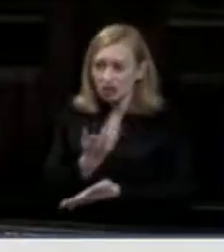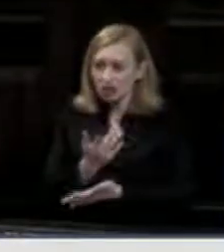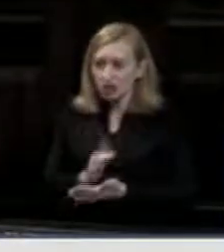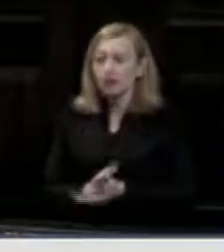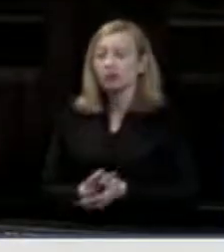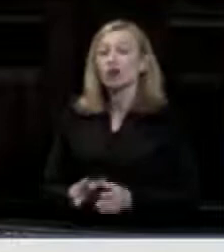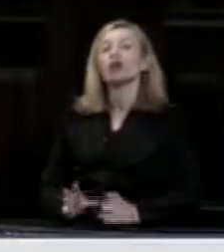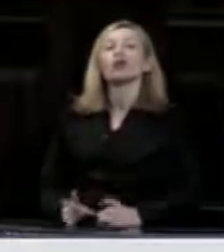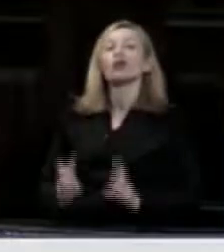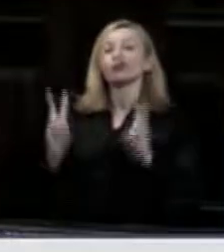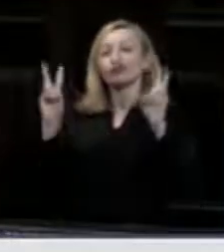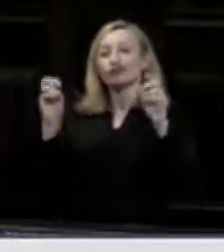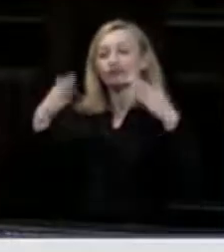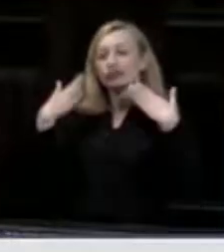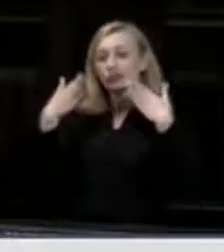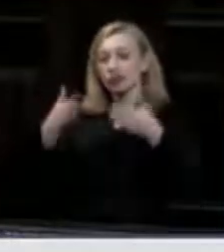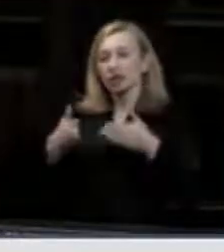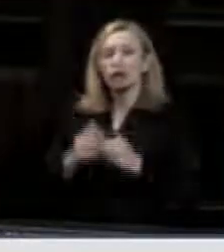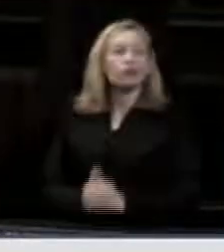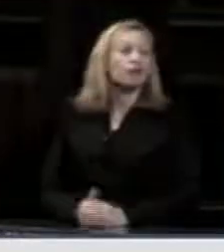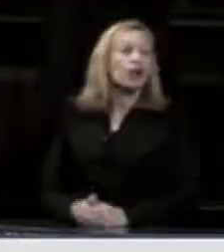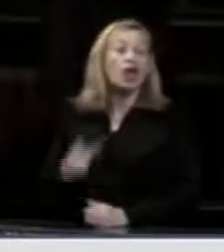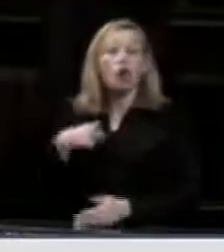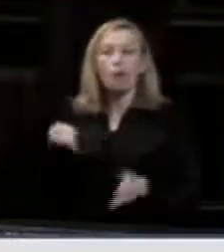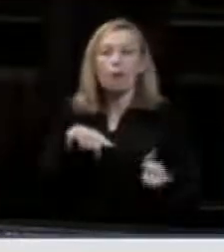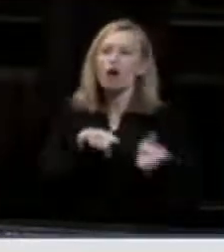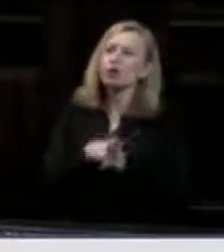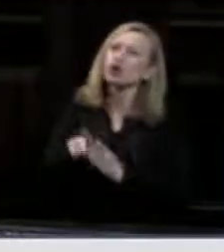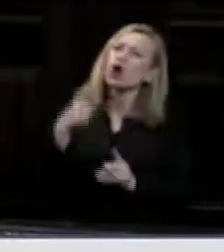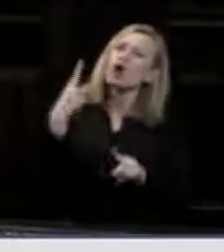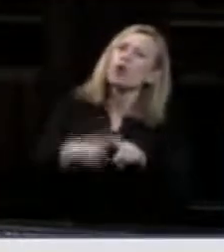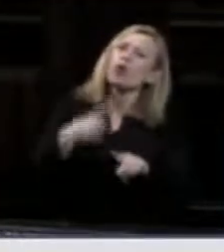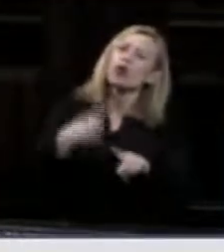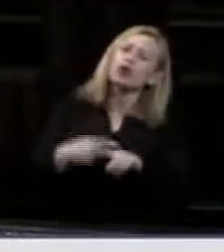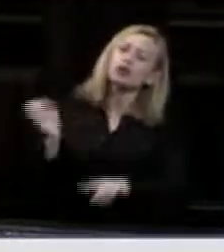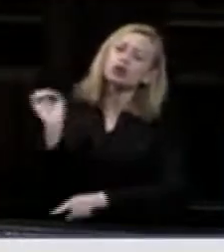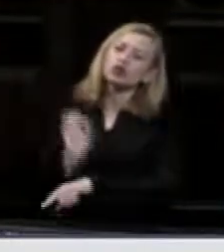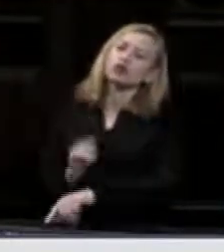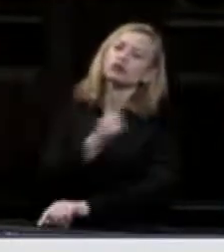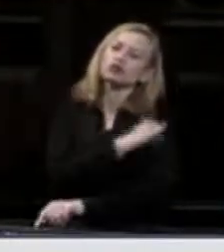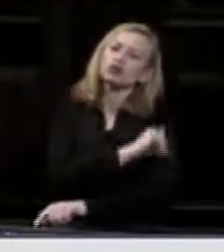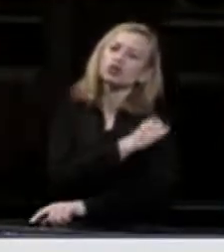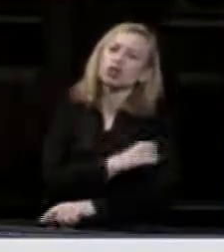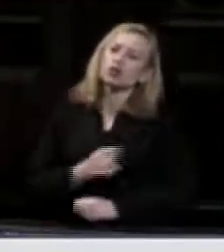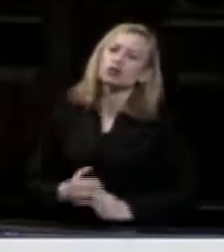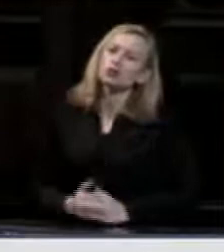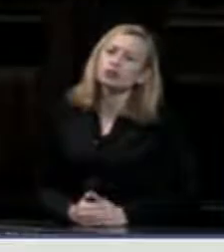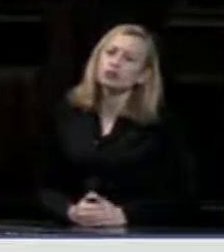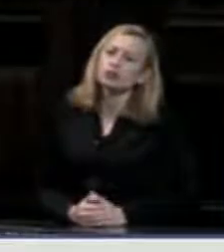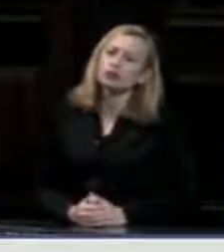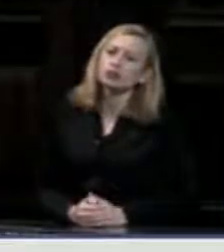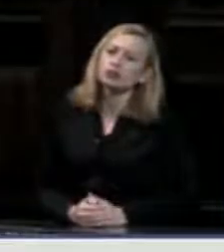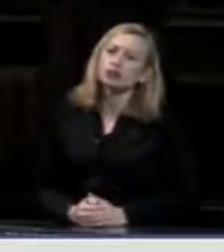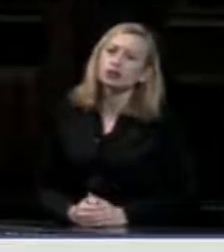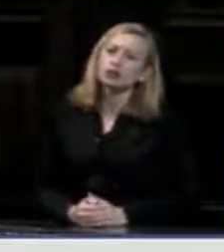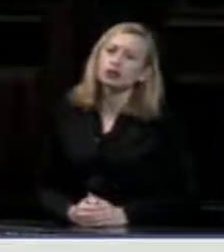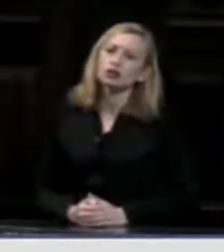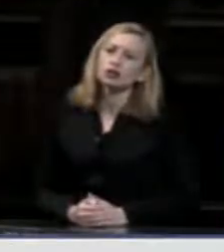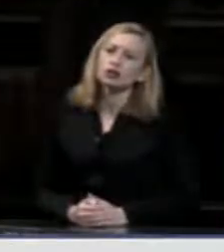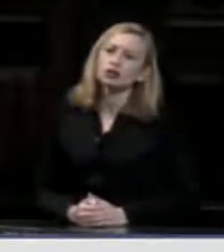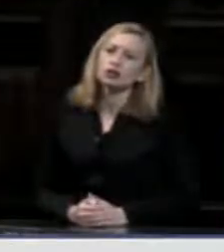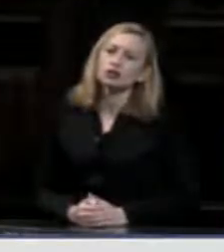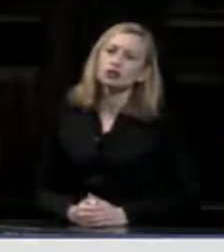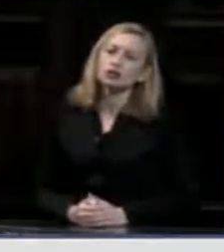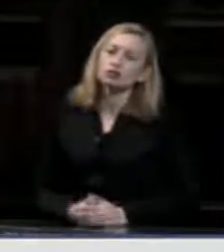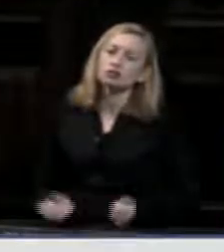Aí pergunta a Vossa Excelência, por que o Estado do Rio de Janeiro está em petição